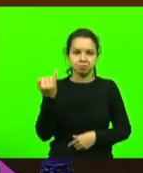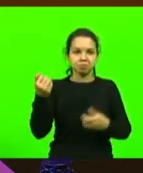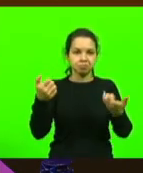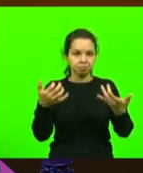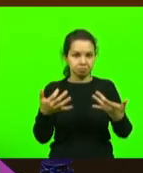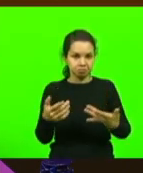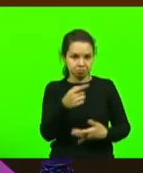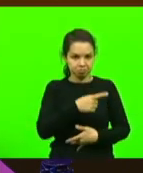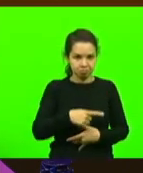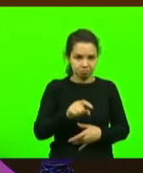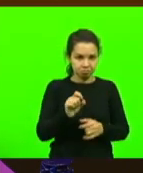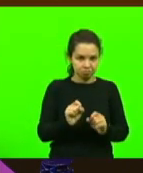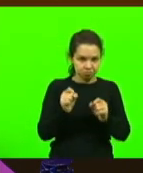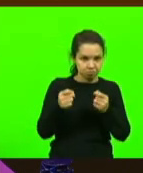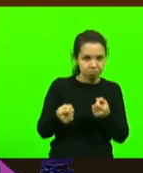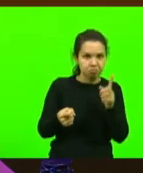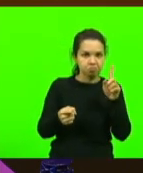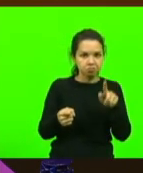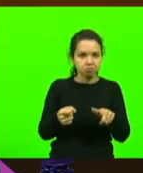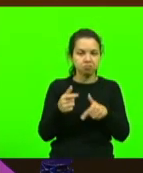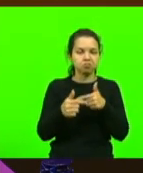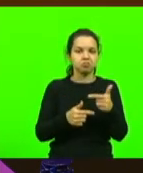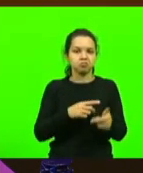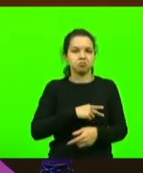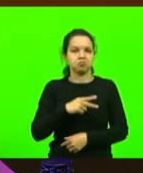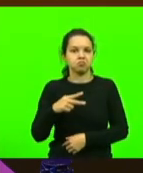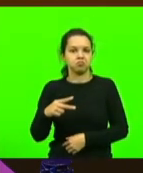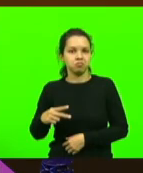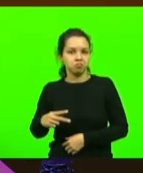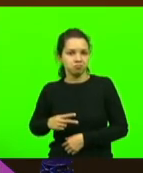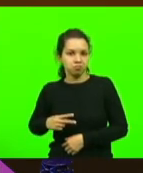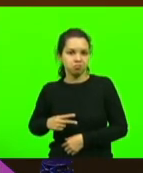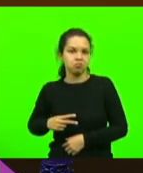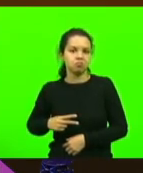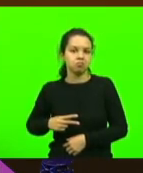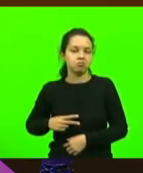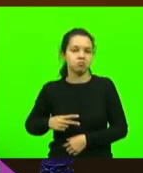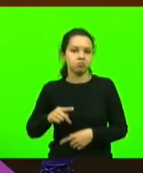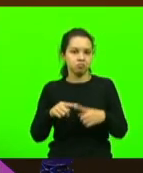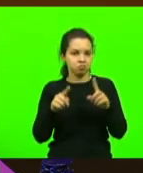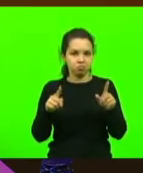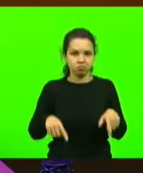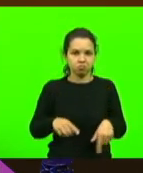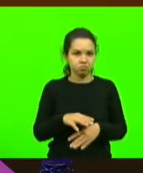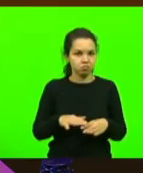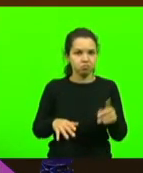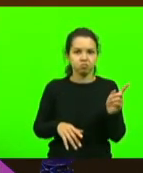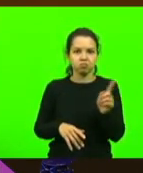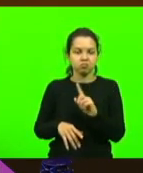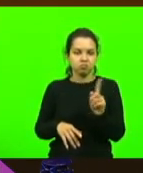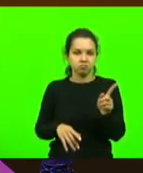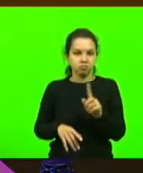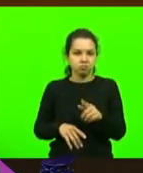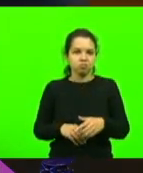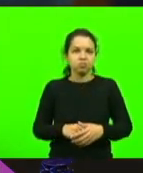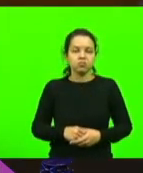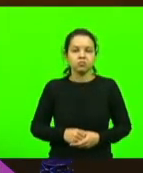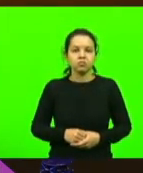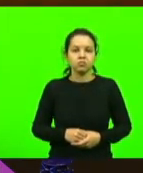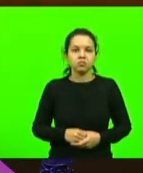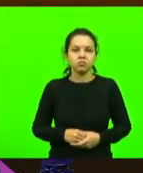a nossa defesa é do serviço público e não primariamente dos Servidores né É